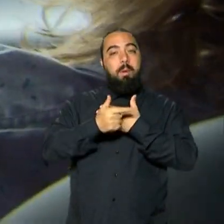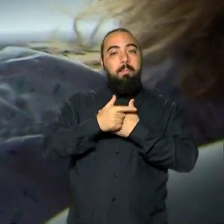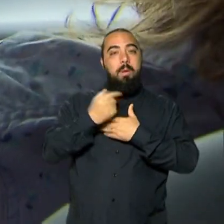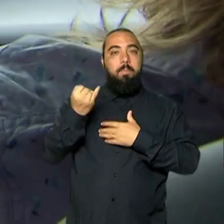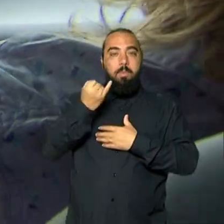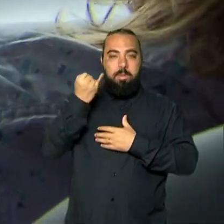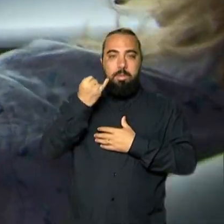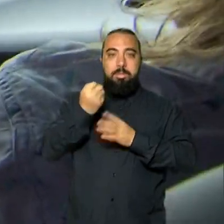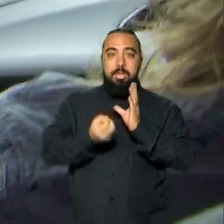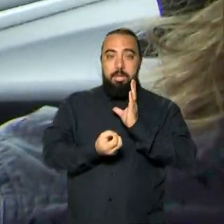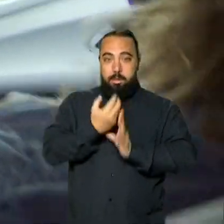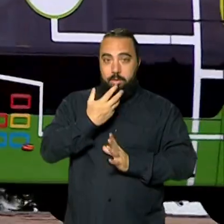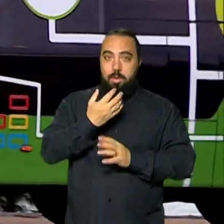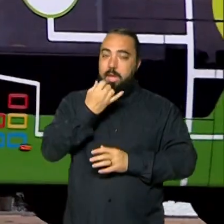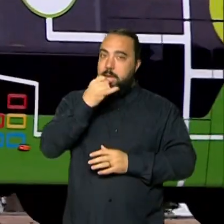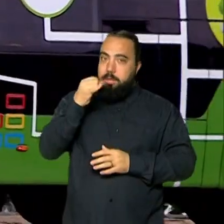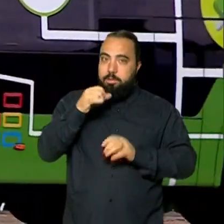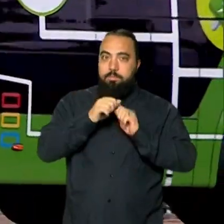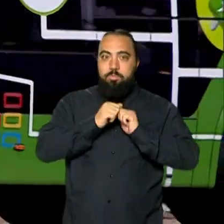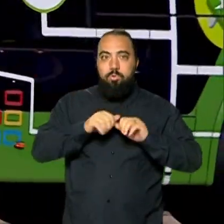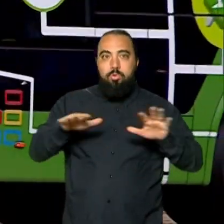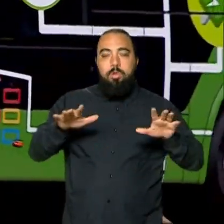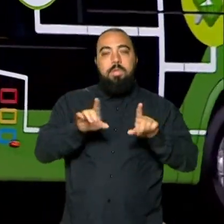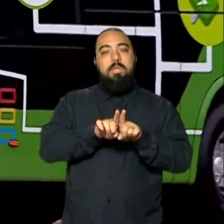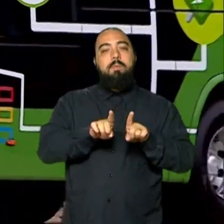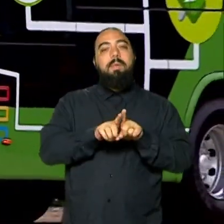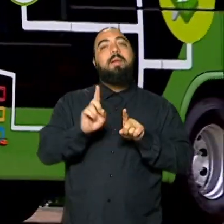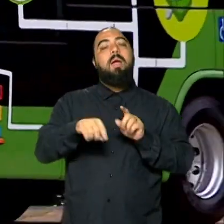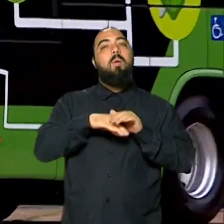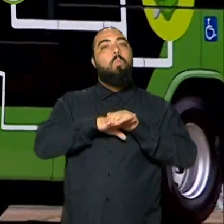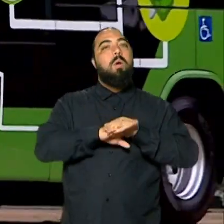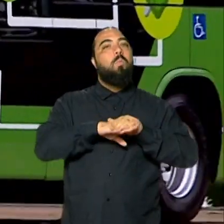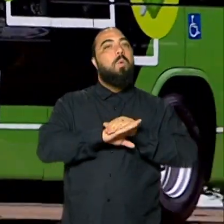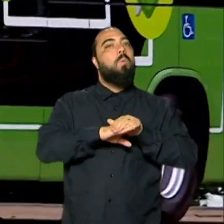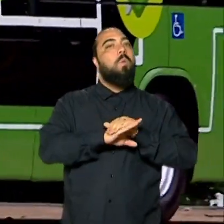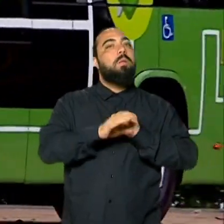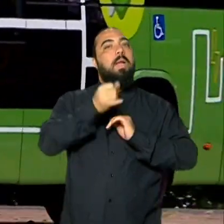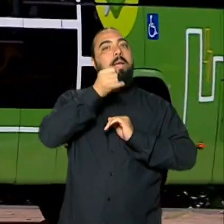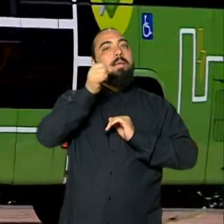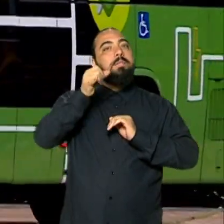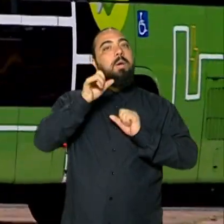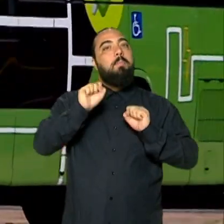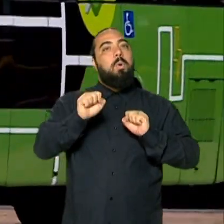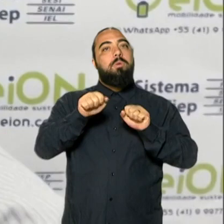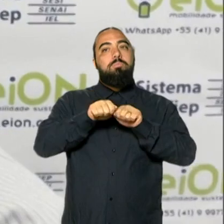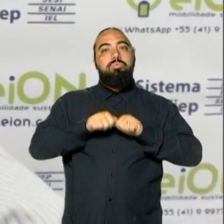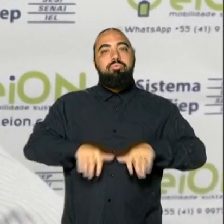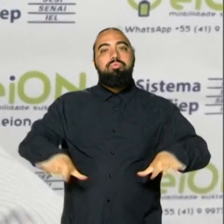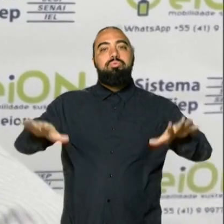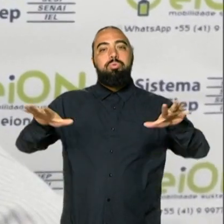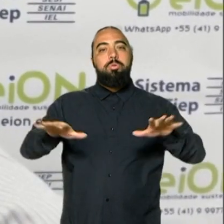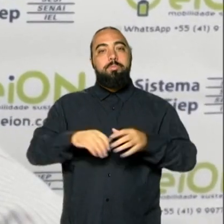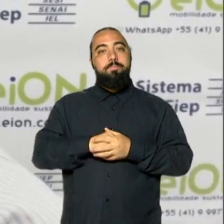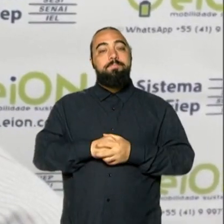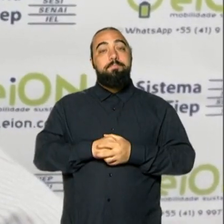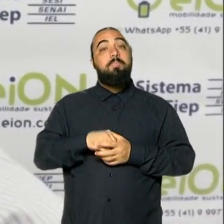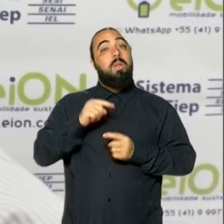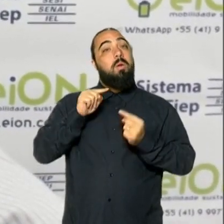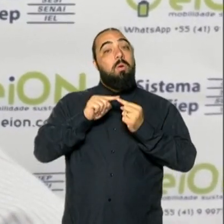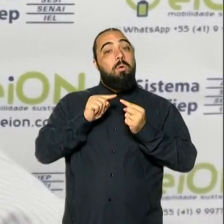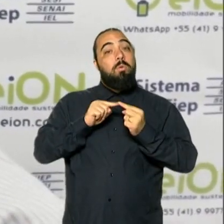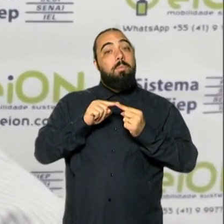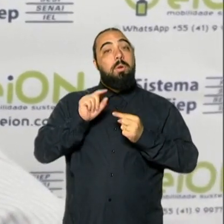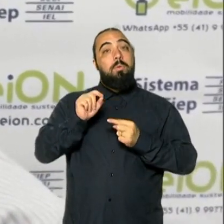de energia elétrica será distribuída, como também o armazenamento da energia elétrica poderá ser distribuído. E nesse sentido, né,